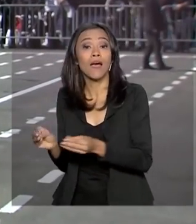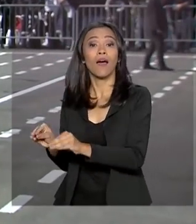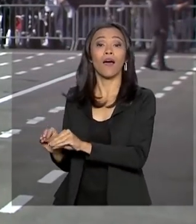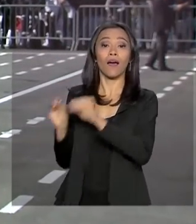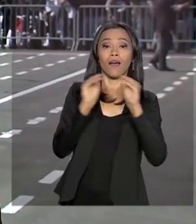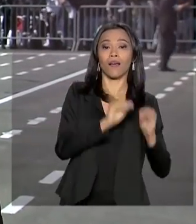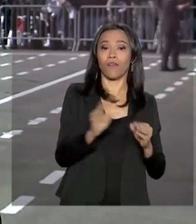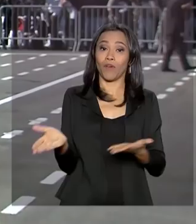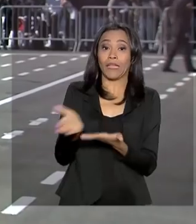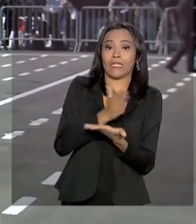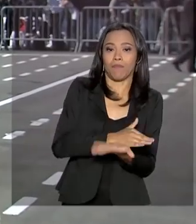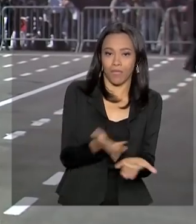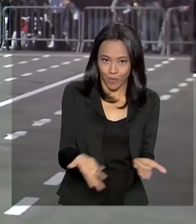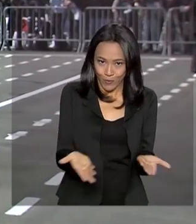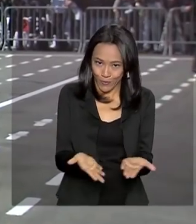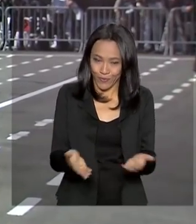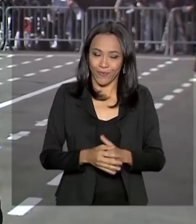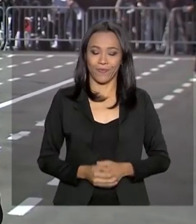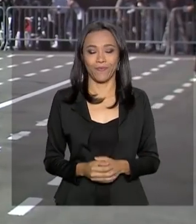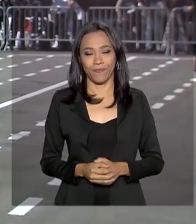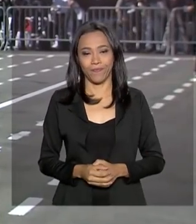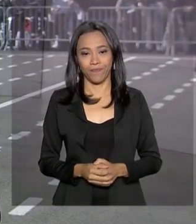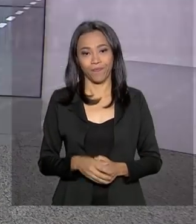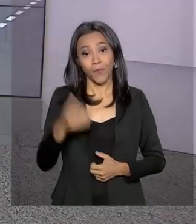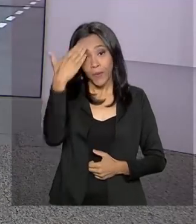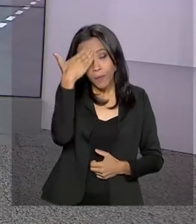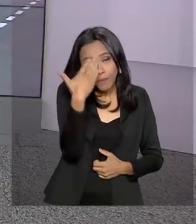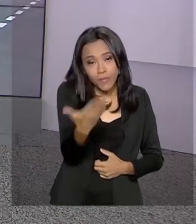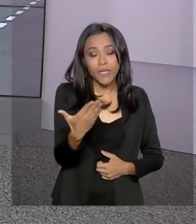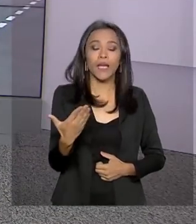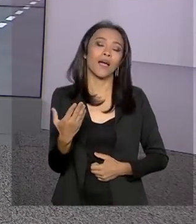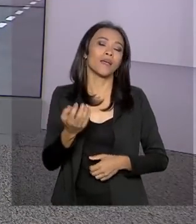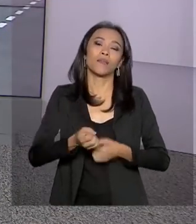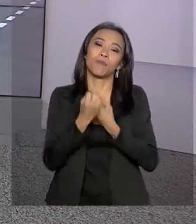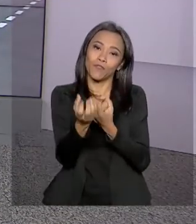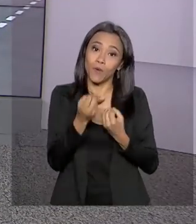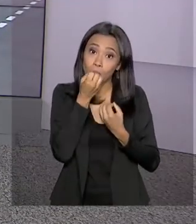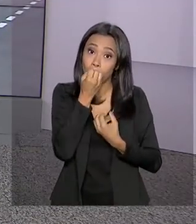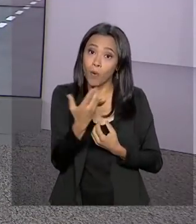hoje aqui no Comando Militar do Sudeste. Carla. Muito obrigada pelas suas informações. Bom trabalho aí para você.